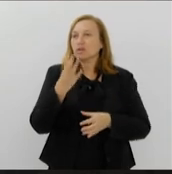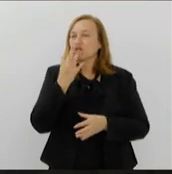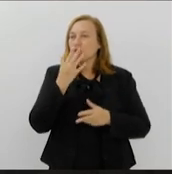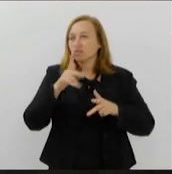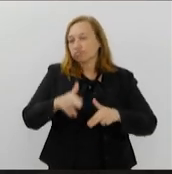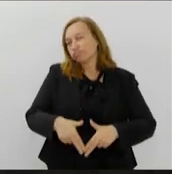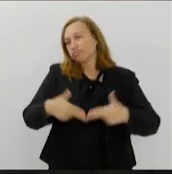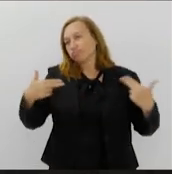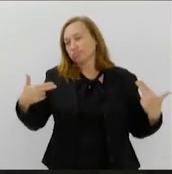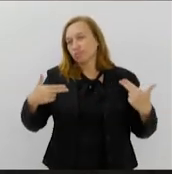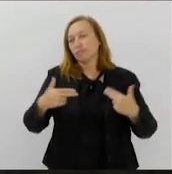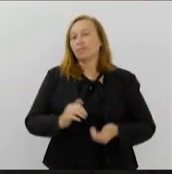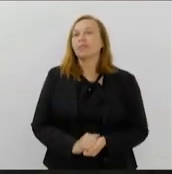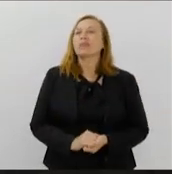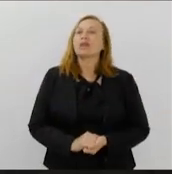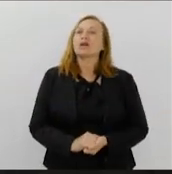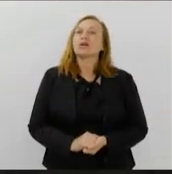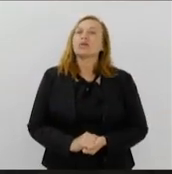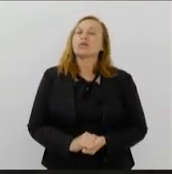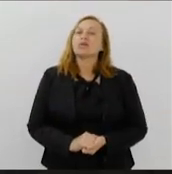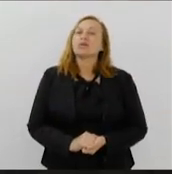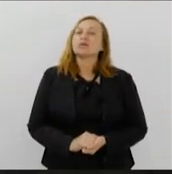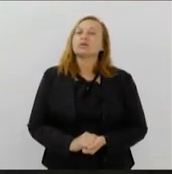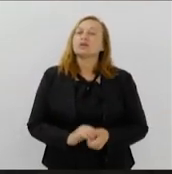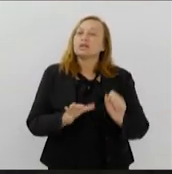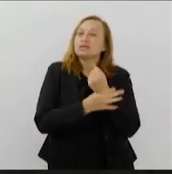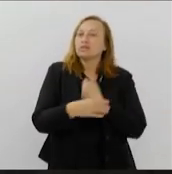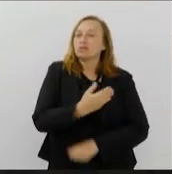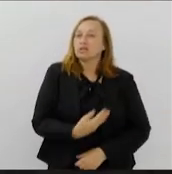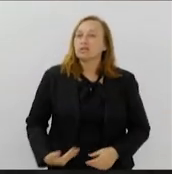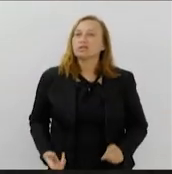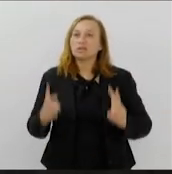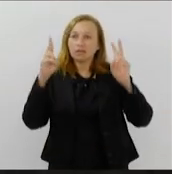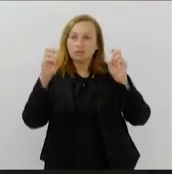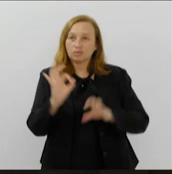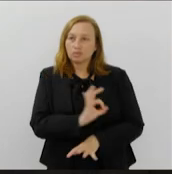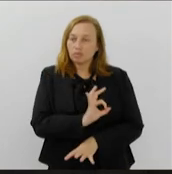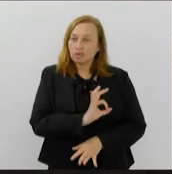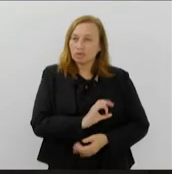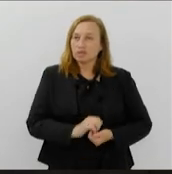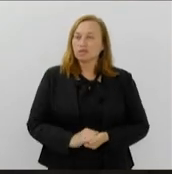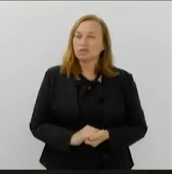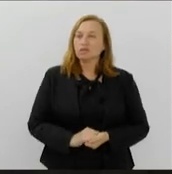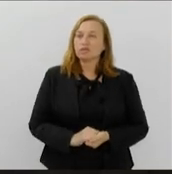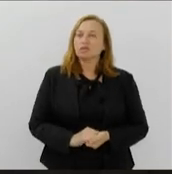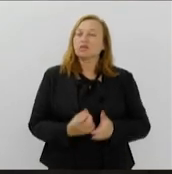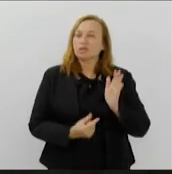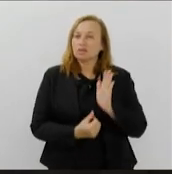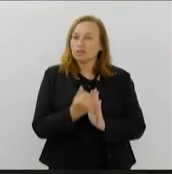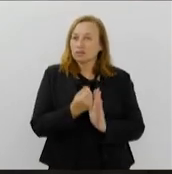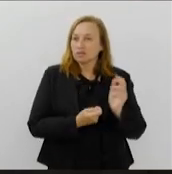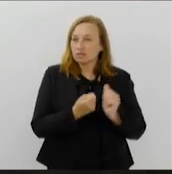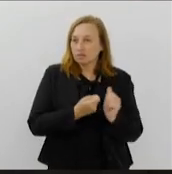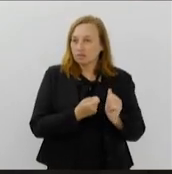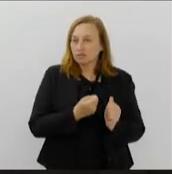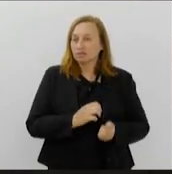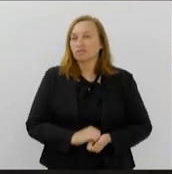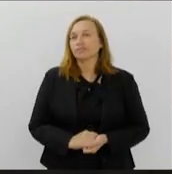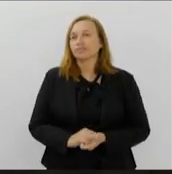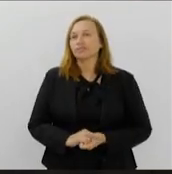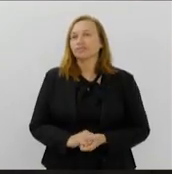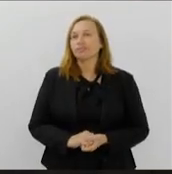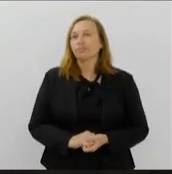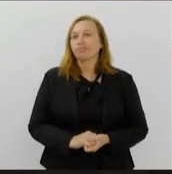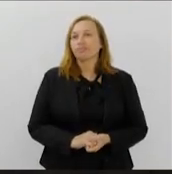Etnia, Religião e Procedência Nacional, de Segurança Pública e Assuntos de Polícia e de Orçamento, Finanças, Fiscalização